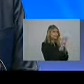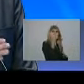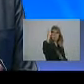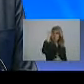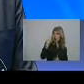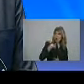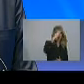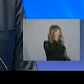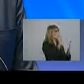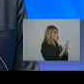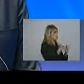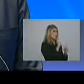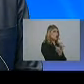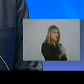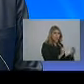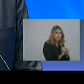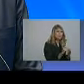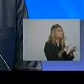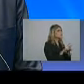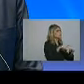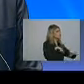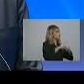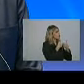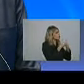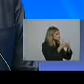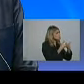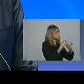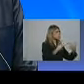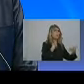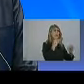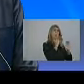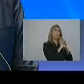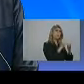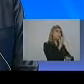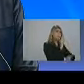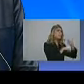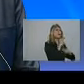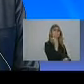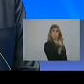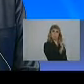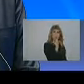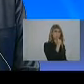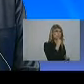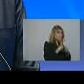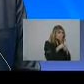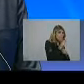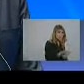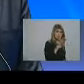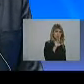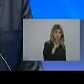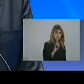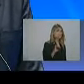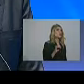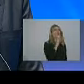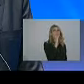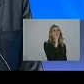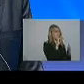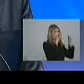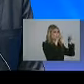confiadas, na conservação e depois no transporte, permitindo avanços importantes na cidade do Rio de Janeiro, como a derrubada